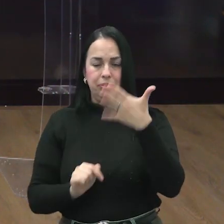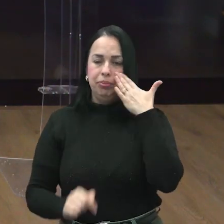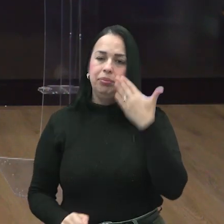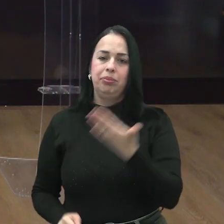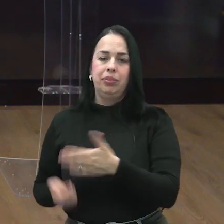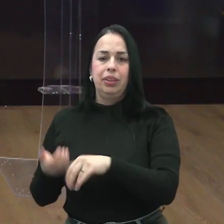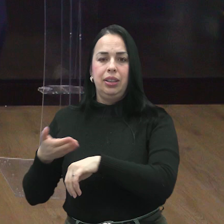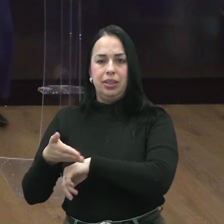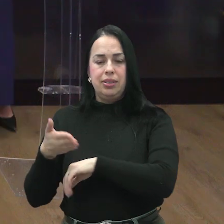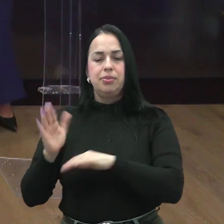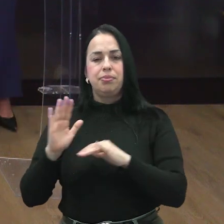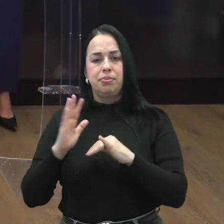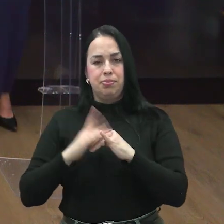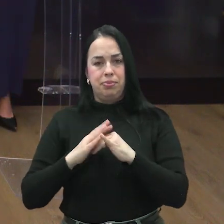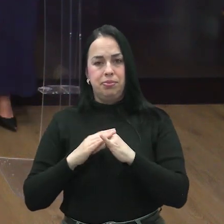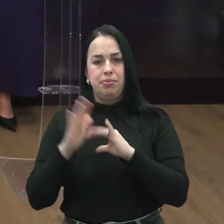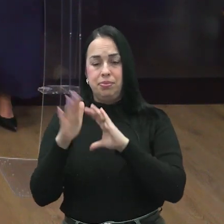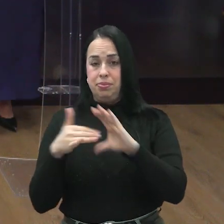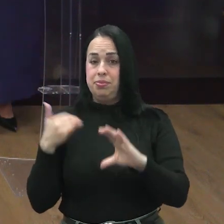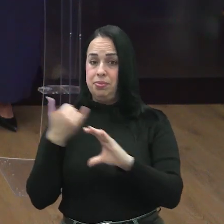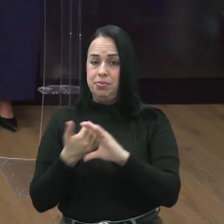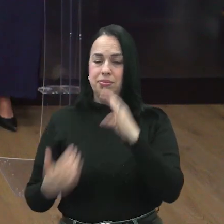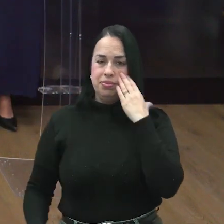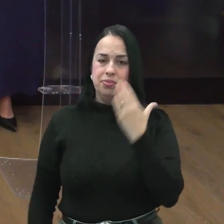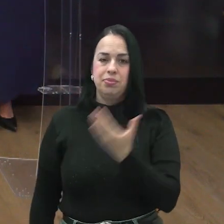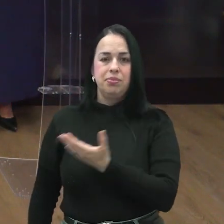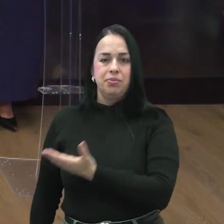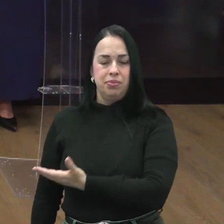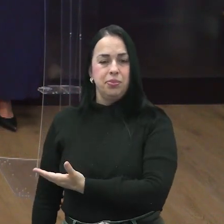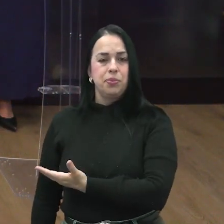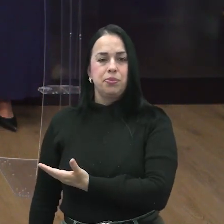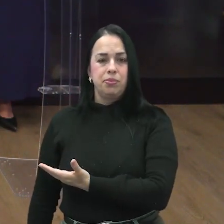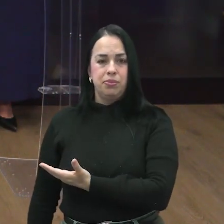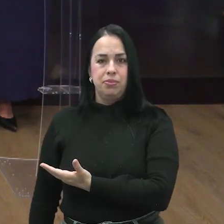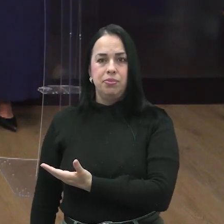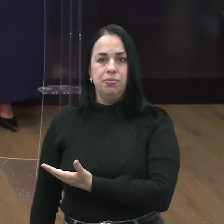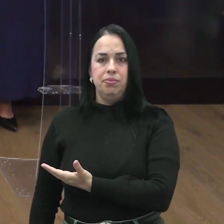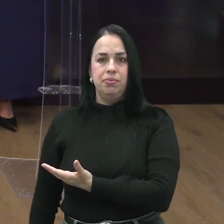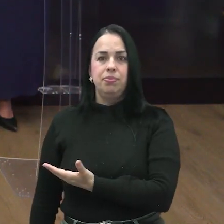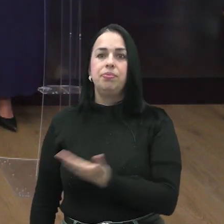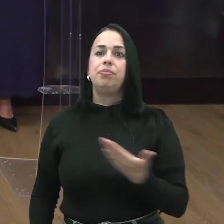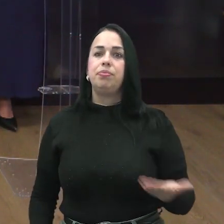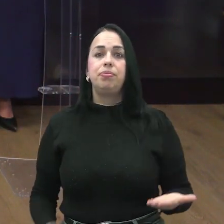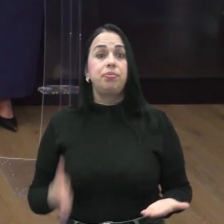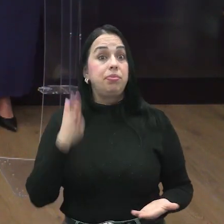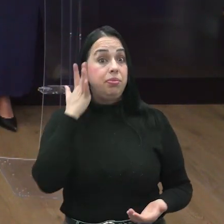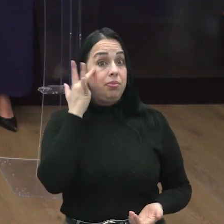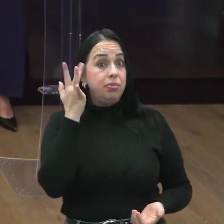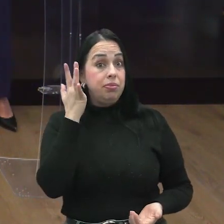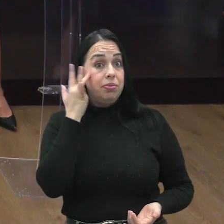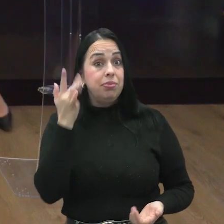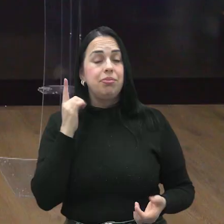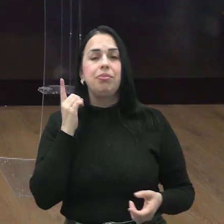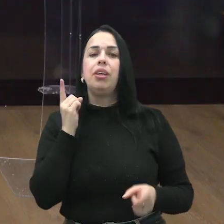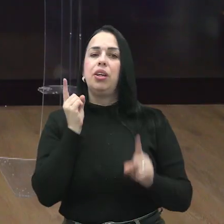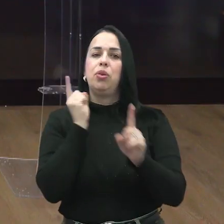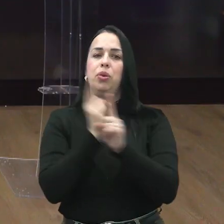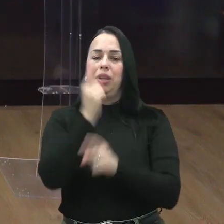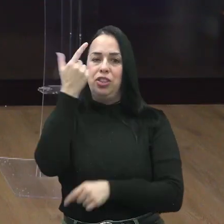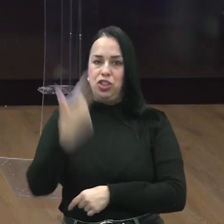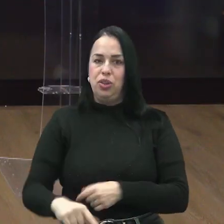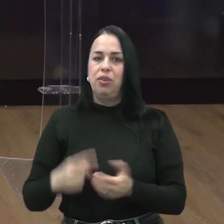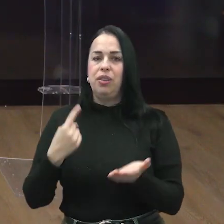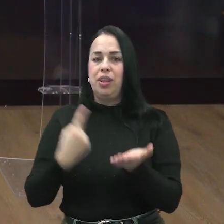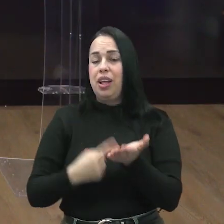de hoje, é só acessar o nosso canal do YouTube, @TV Câmara SJC. Amanhã temos o encontro marcado aqui,